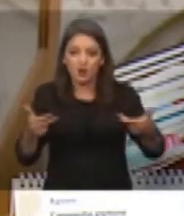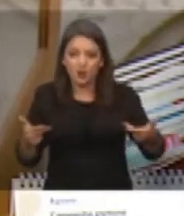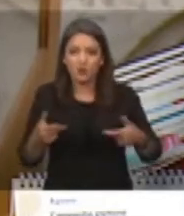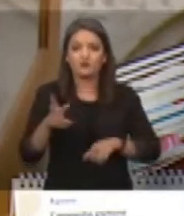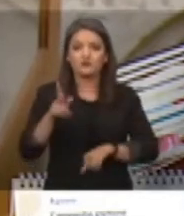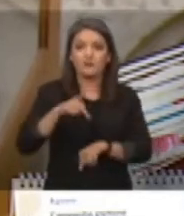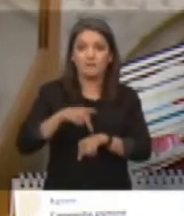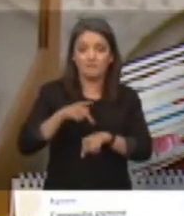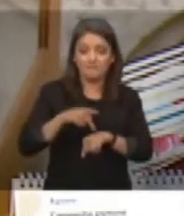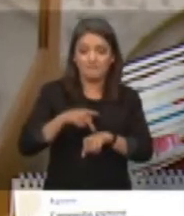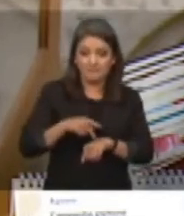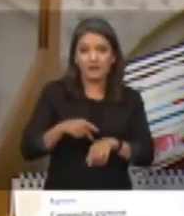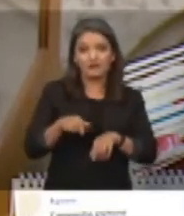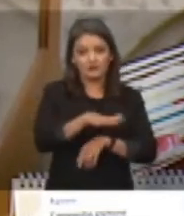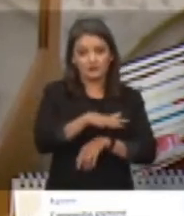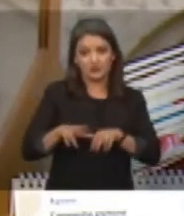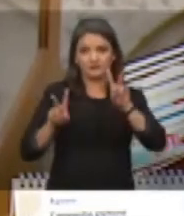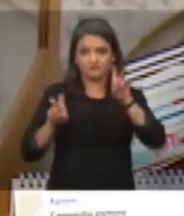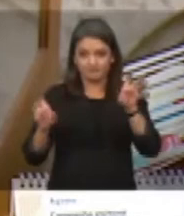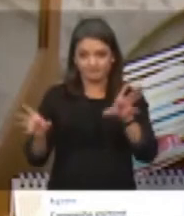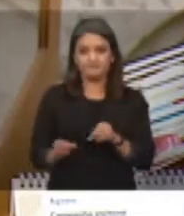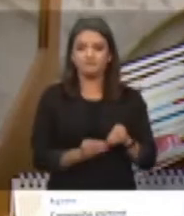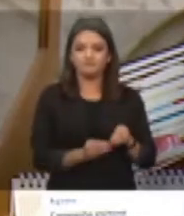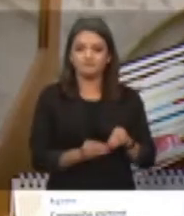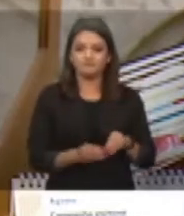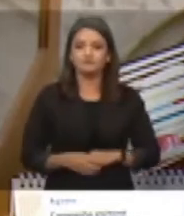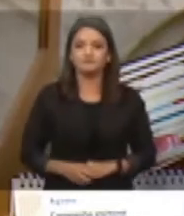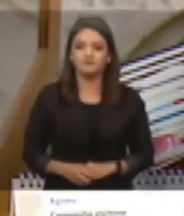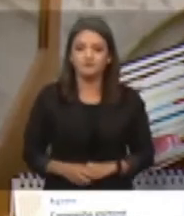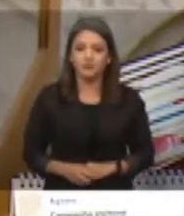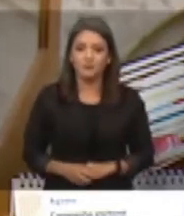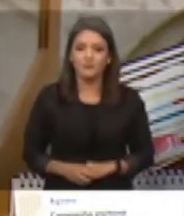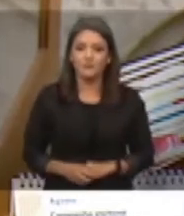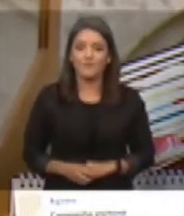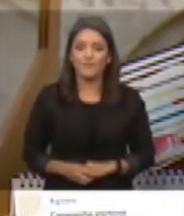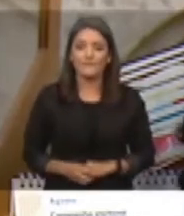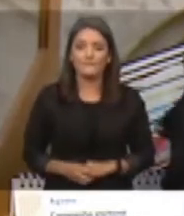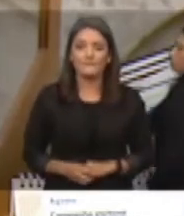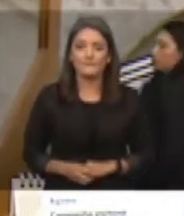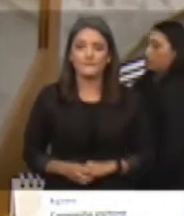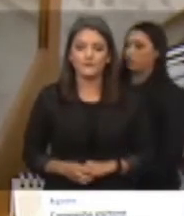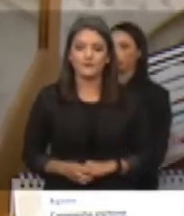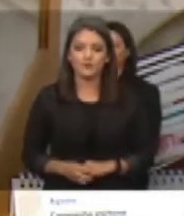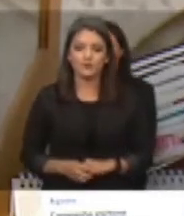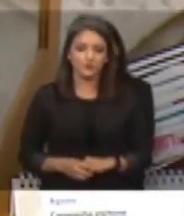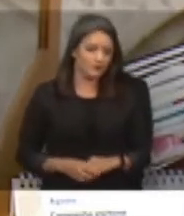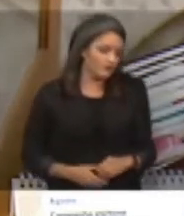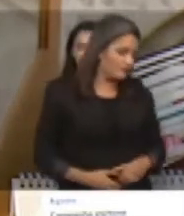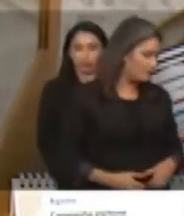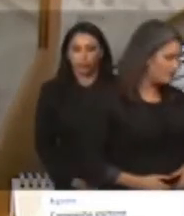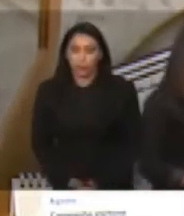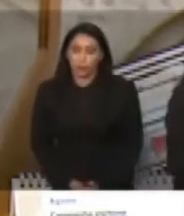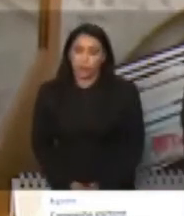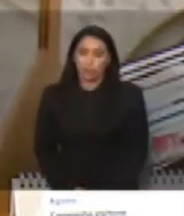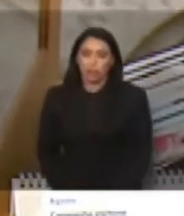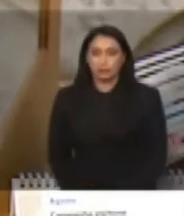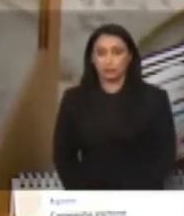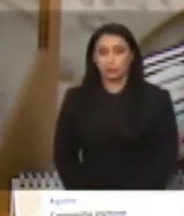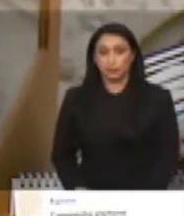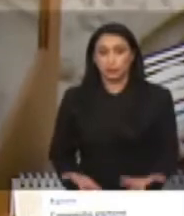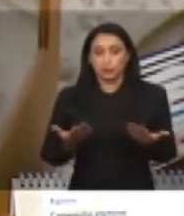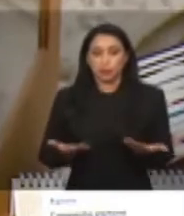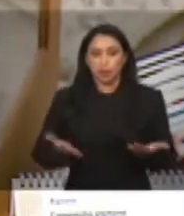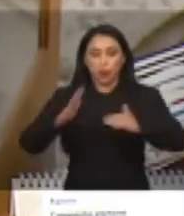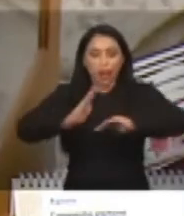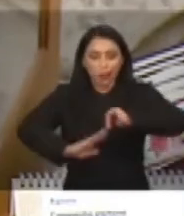recursos hídricos e minerais em seus territórios, fecho aspas. A competência para instituir e cobrar taxas pelo exercício do poder de polícia é do